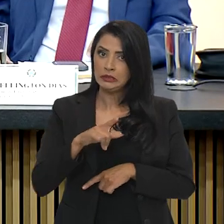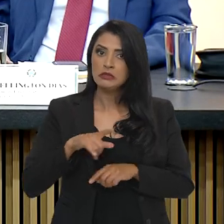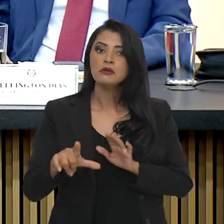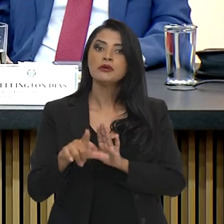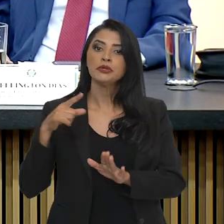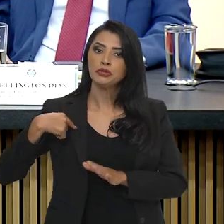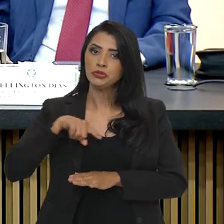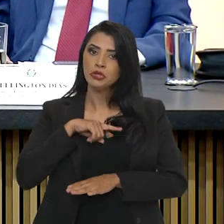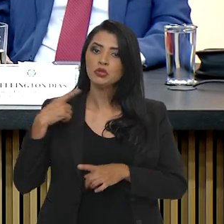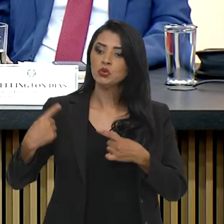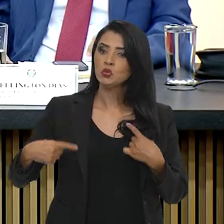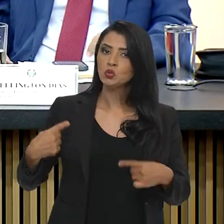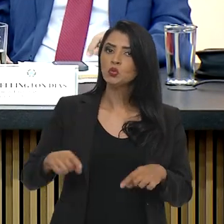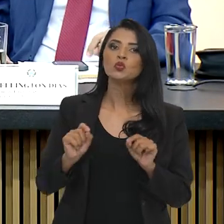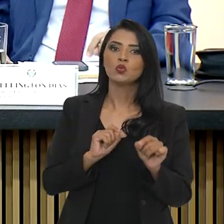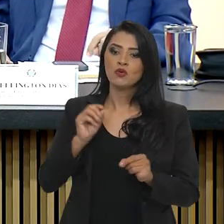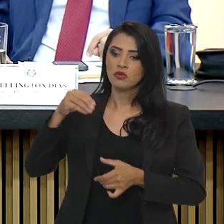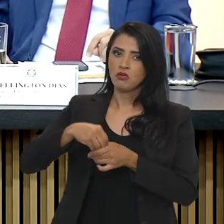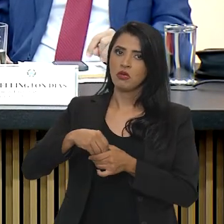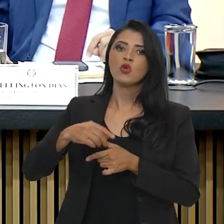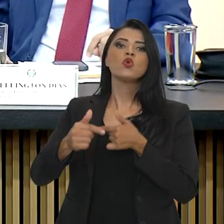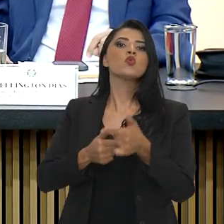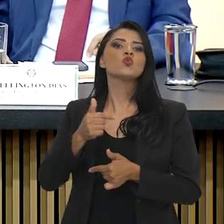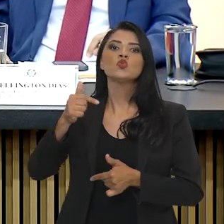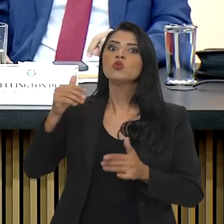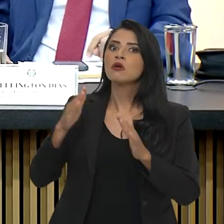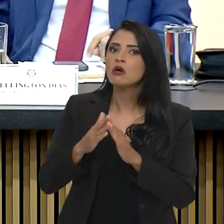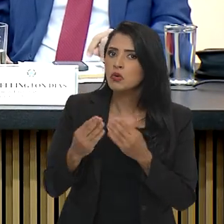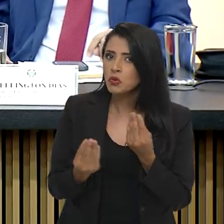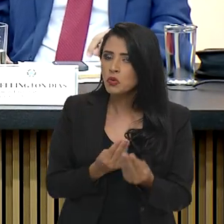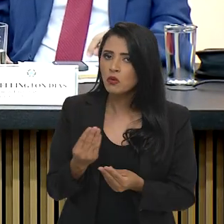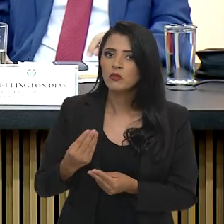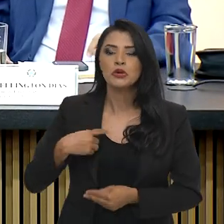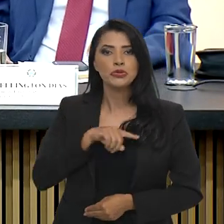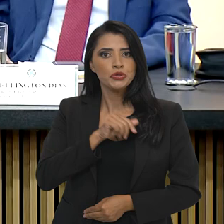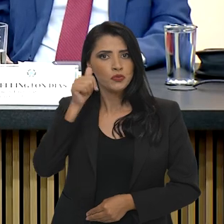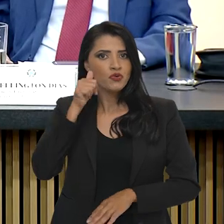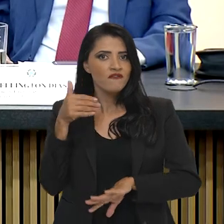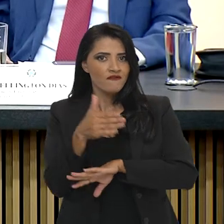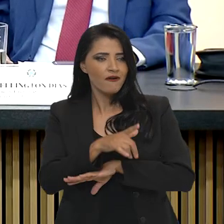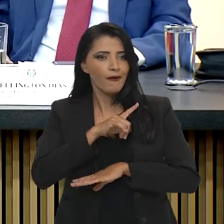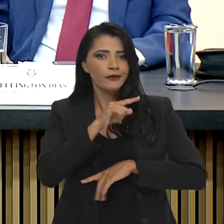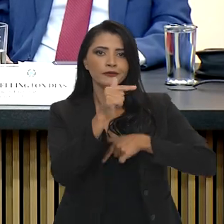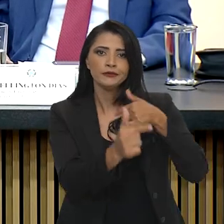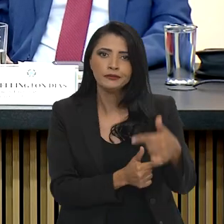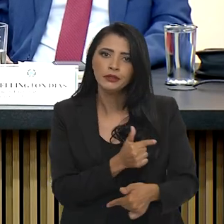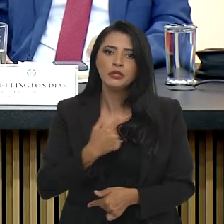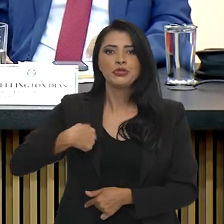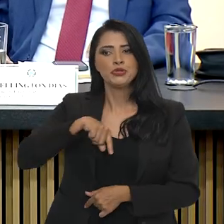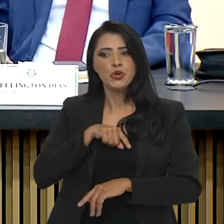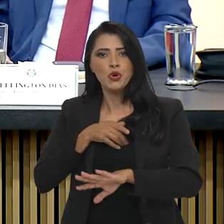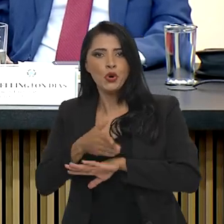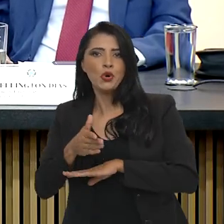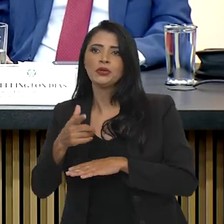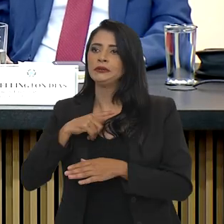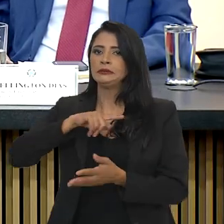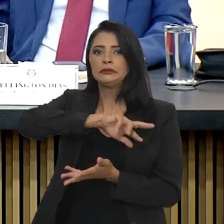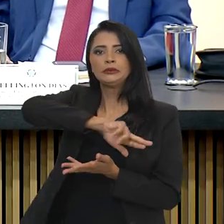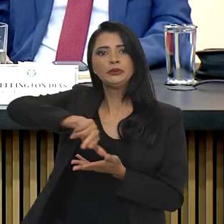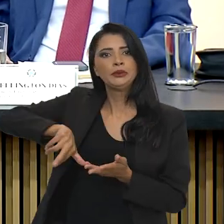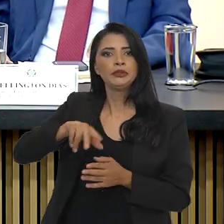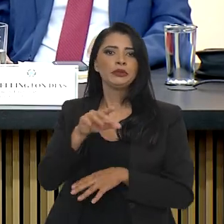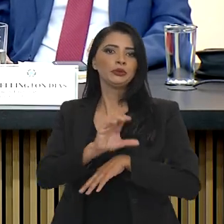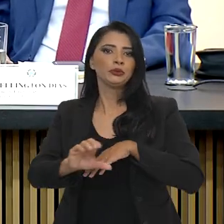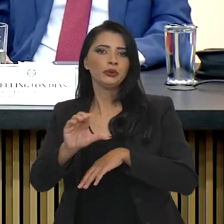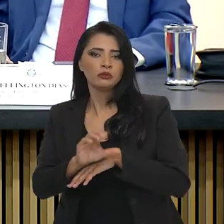cuidados se nós não discutirmos o trabalho dentro de casa. Se nós, mulheres, fomos para as ruas, se nós, mulheres, ocupamos o mercado